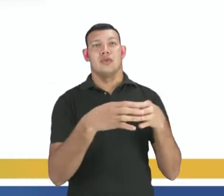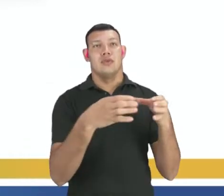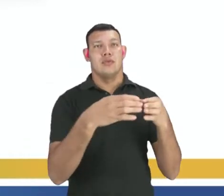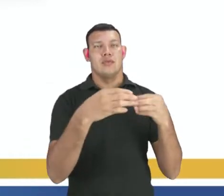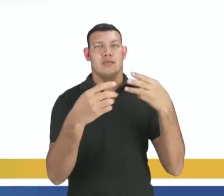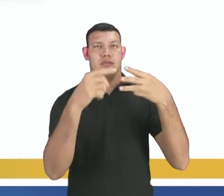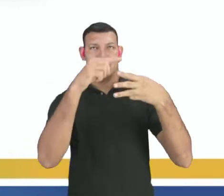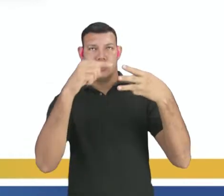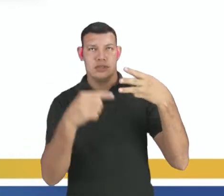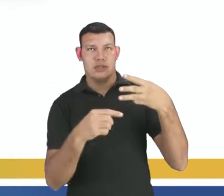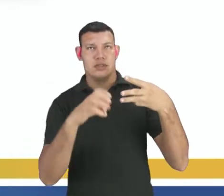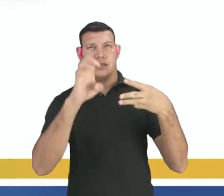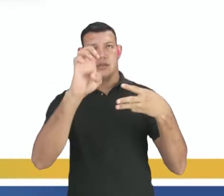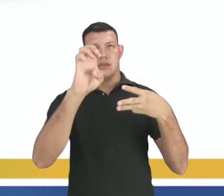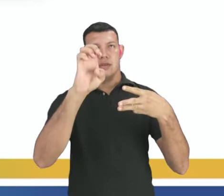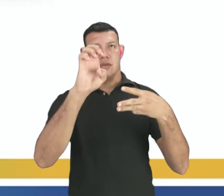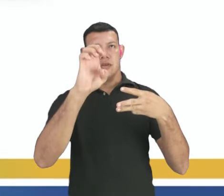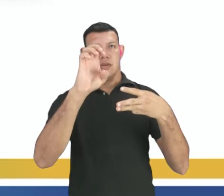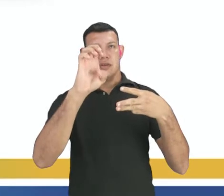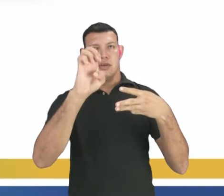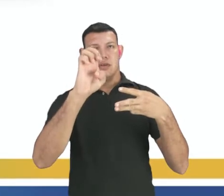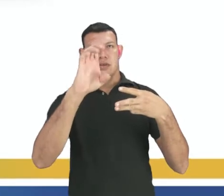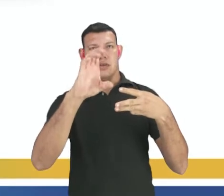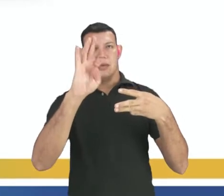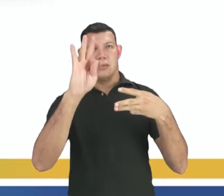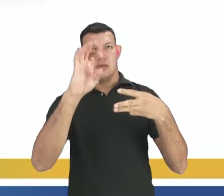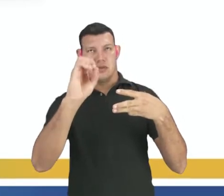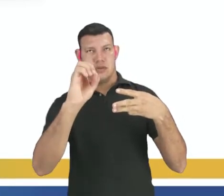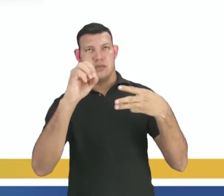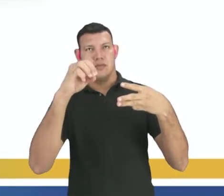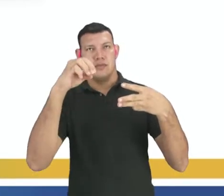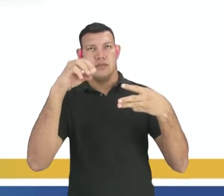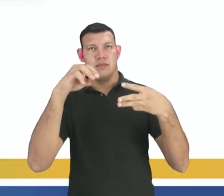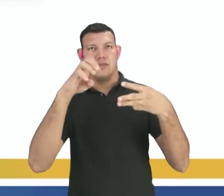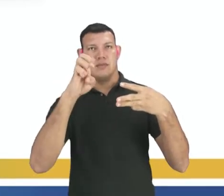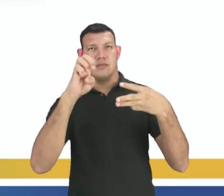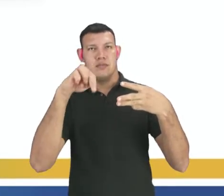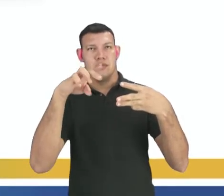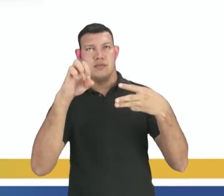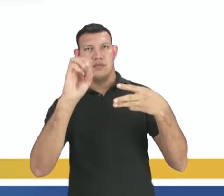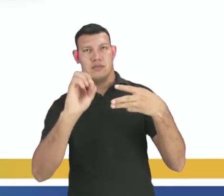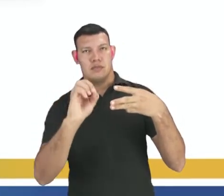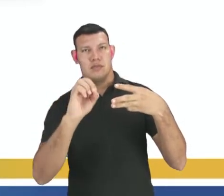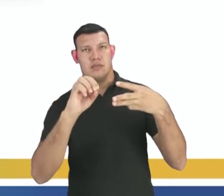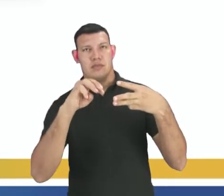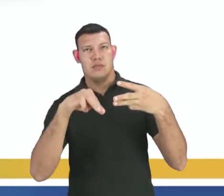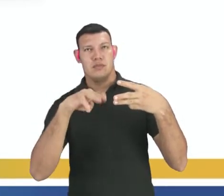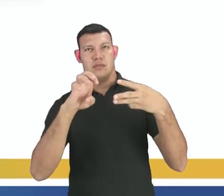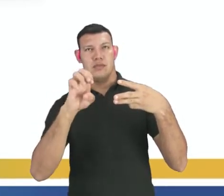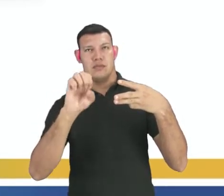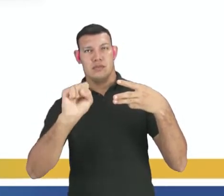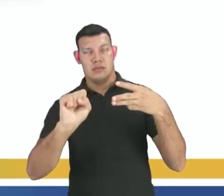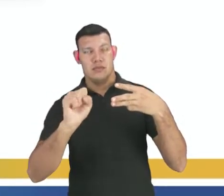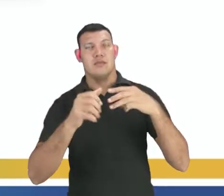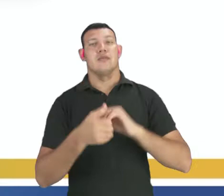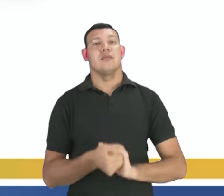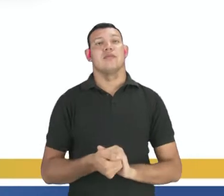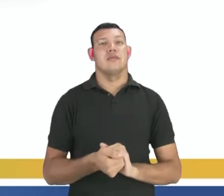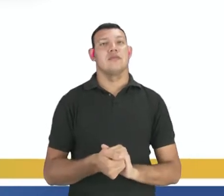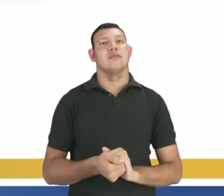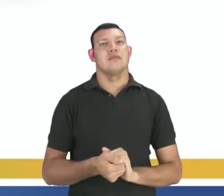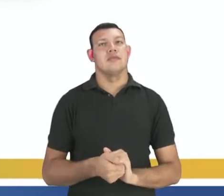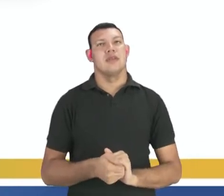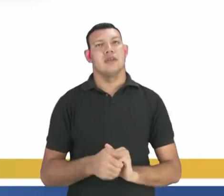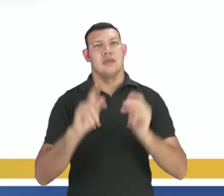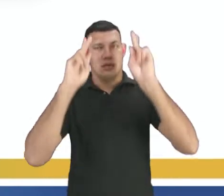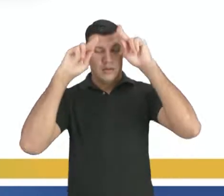casos, nossos corpos apresentam características de um biotipo, né? Porém, um